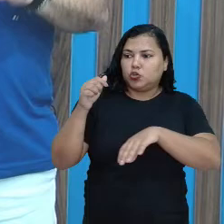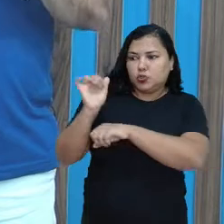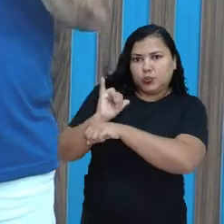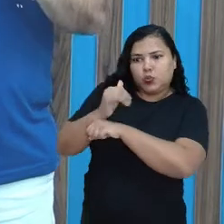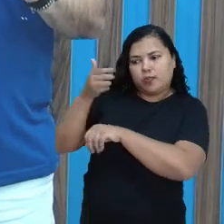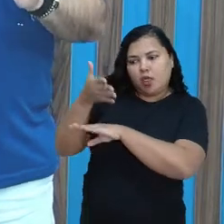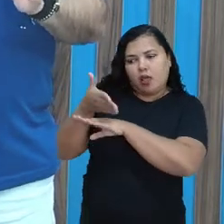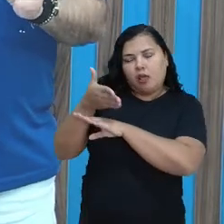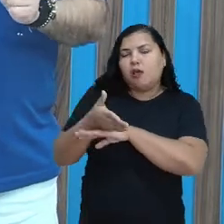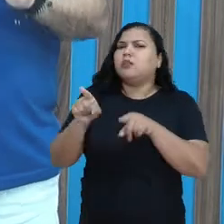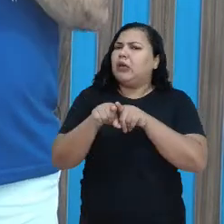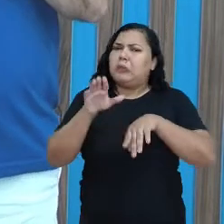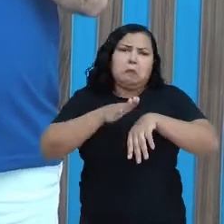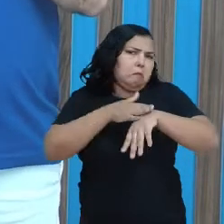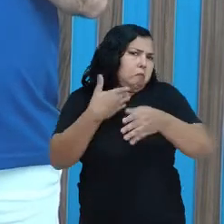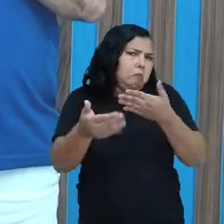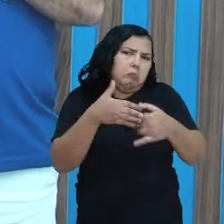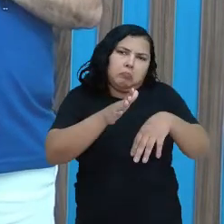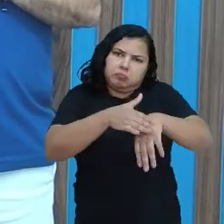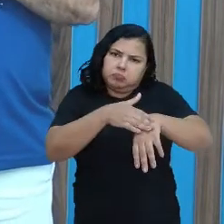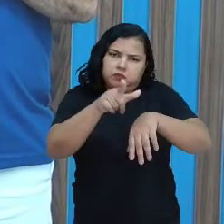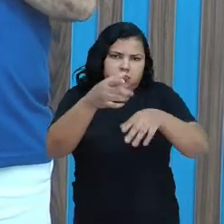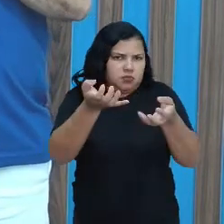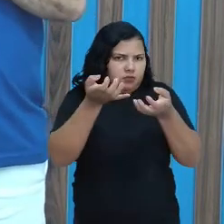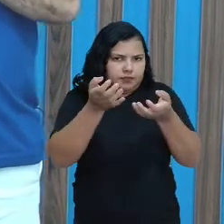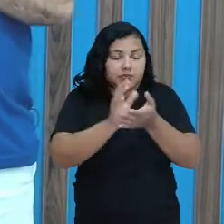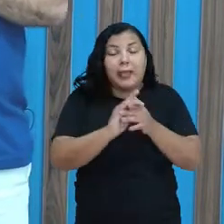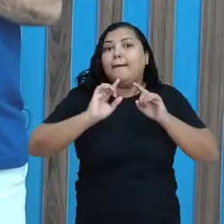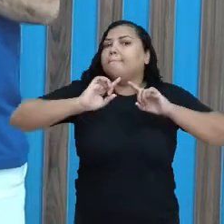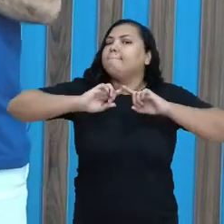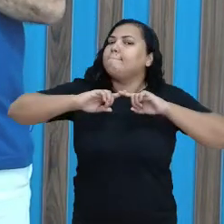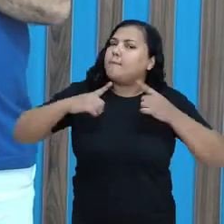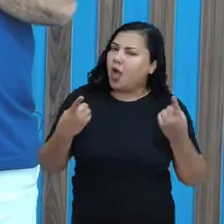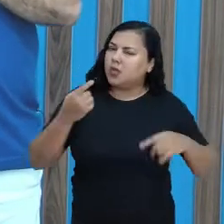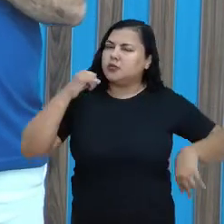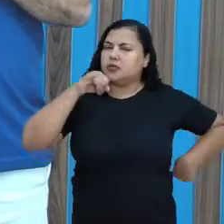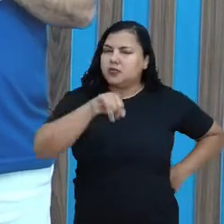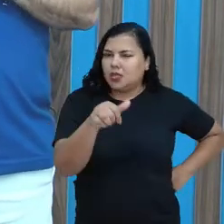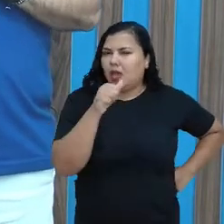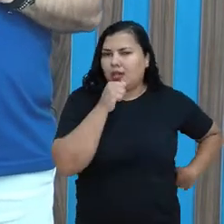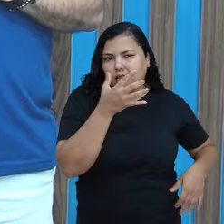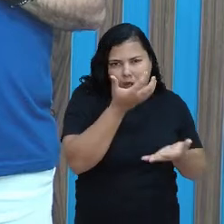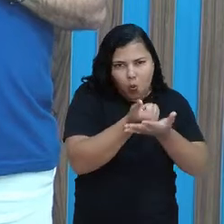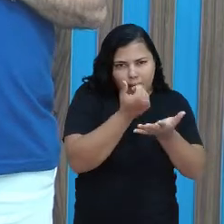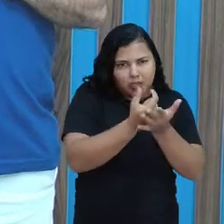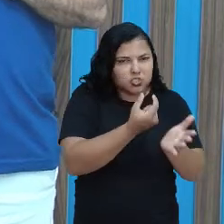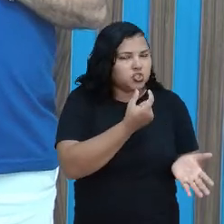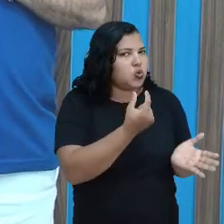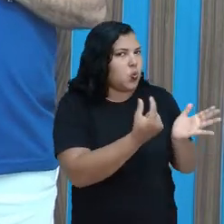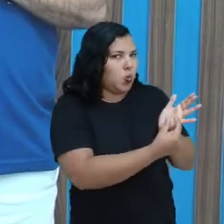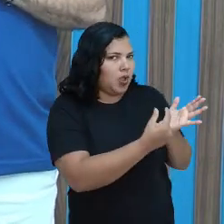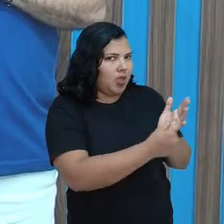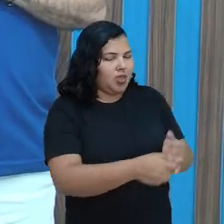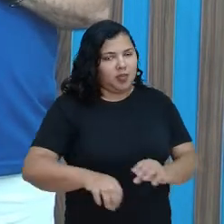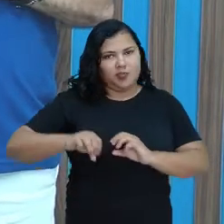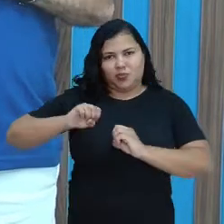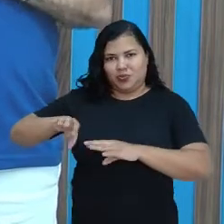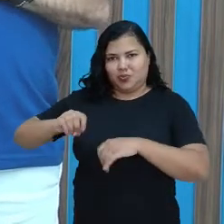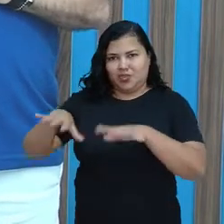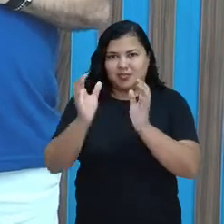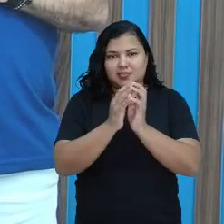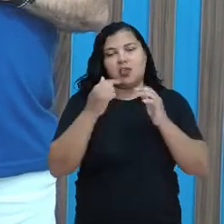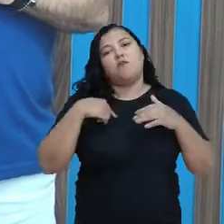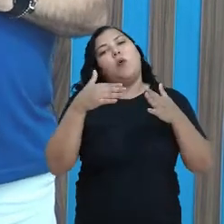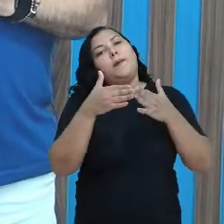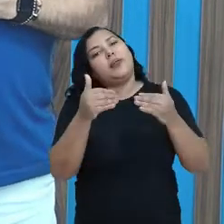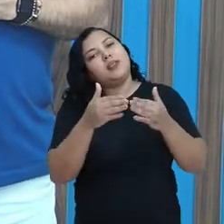quiserem, mas se você ainda não fez o download do aplicativo do Educa Recife, vou